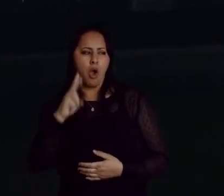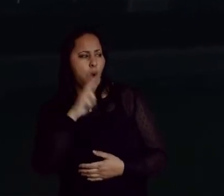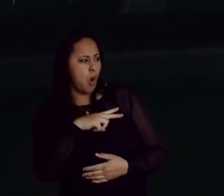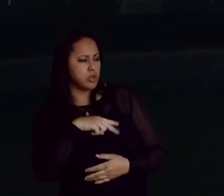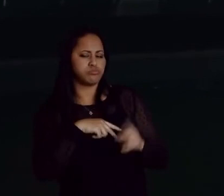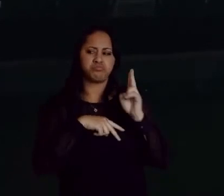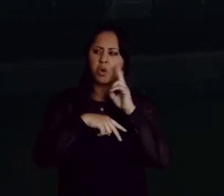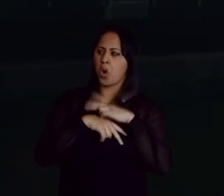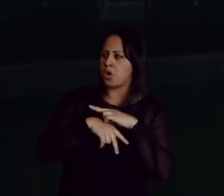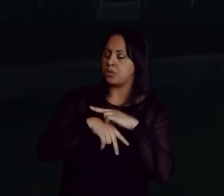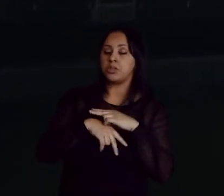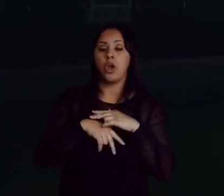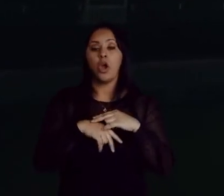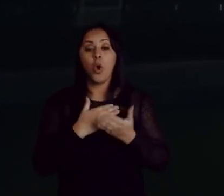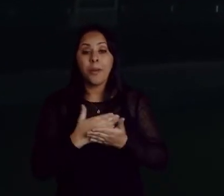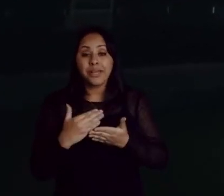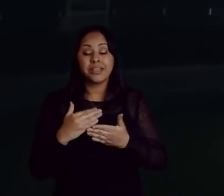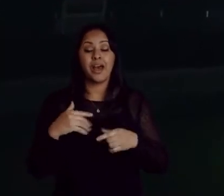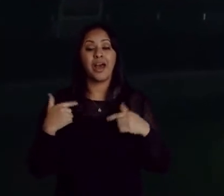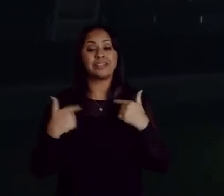lá, começa a trabalhar,